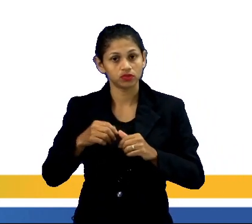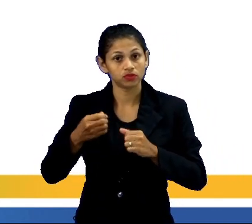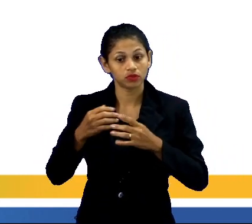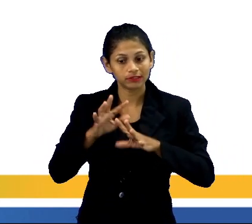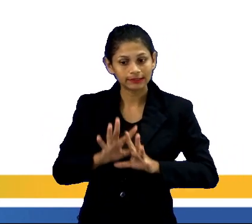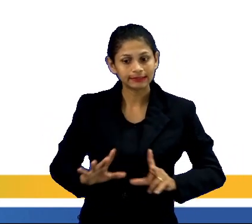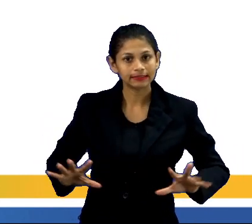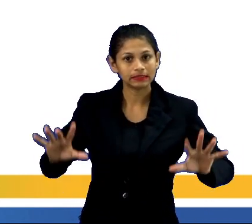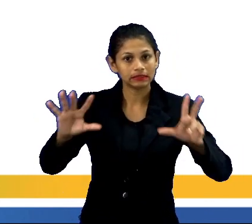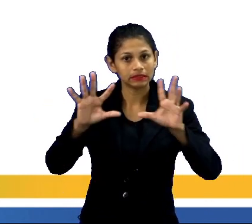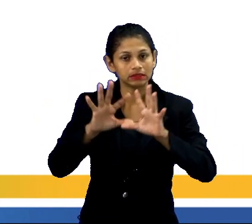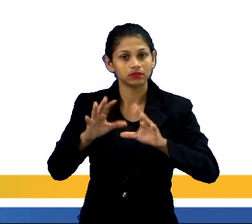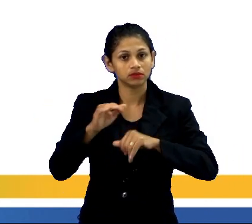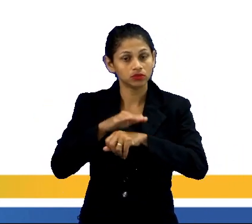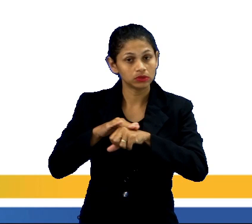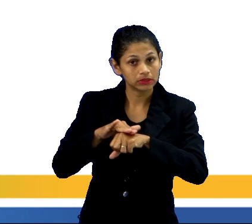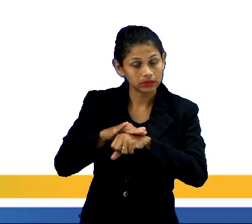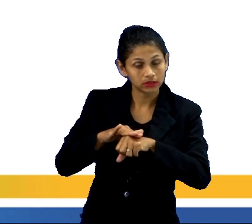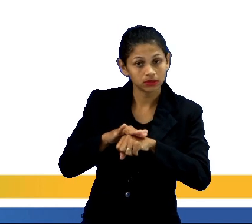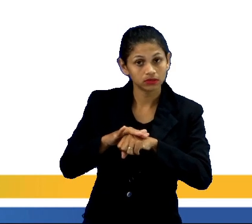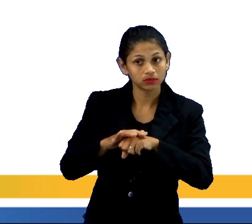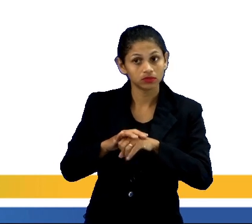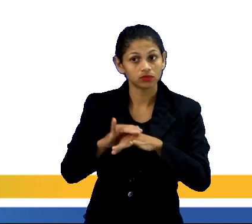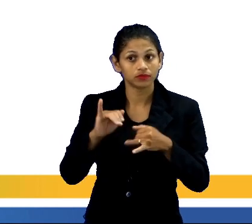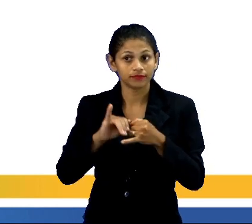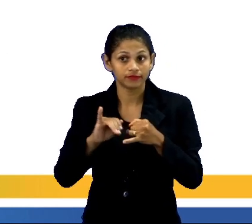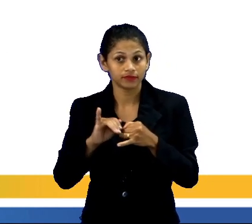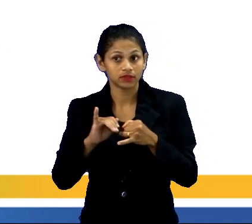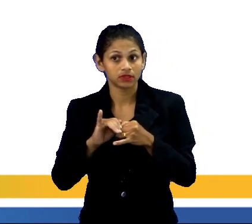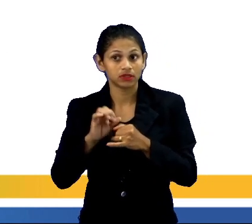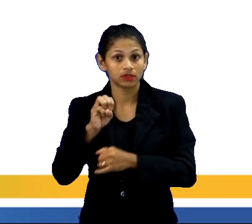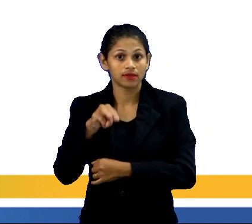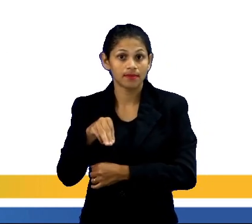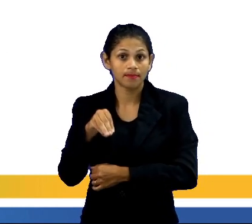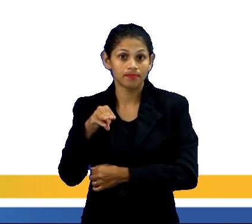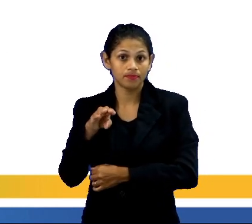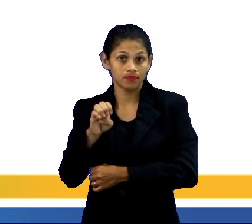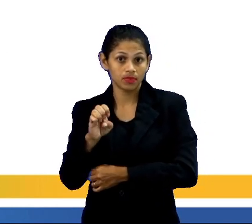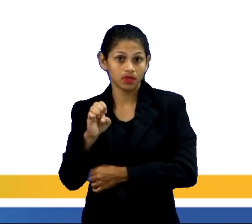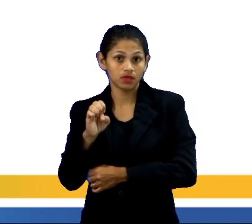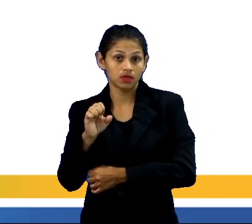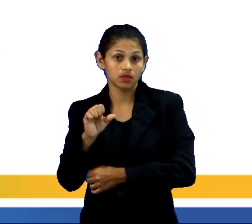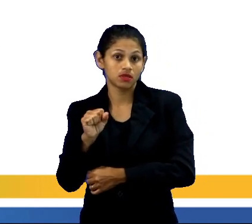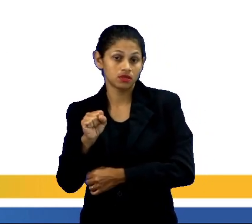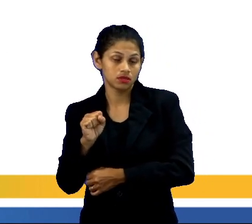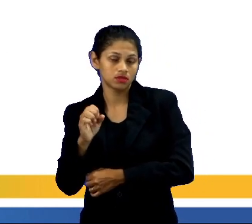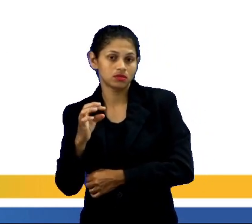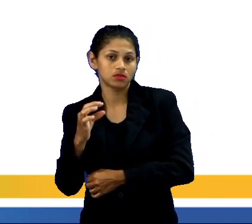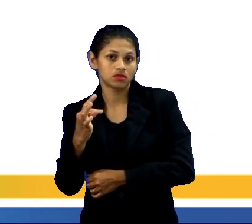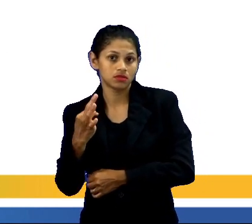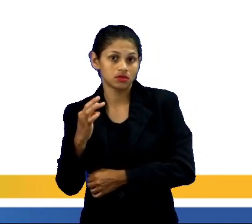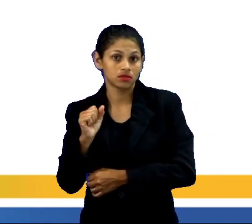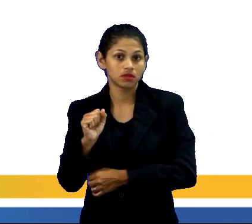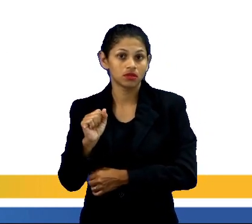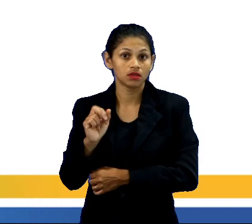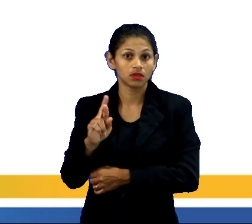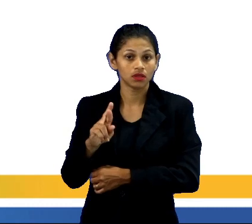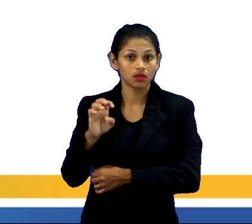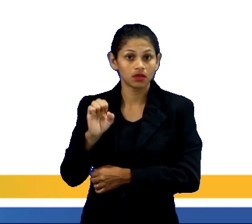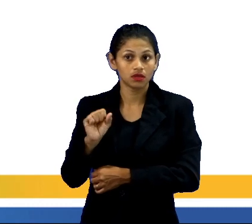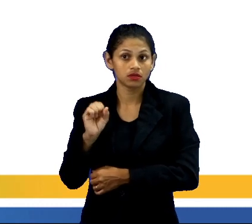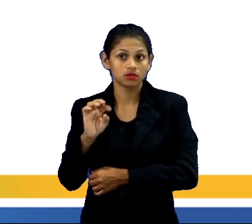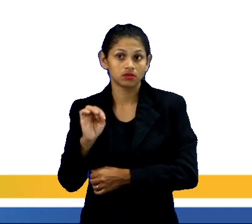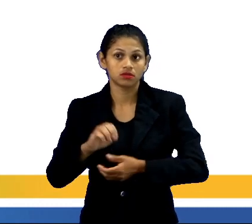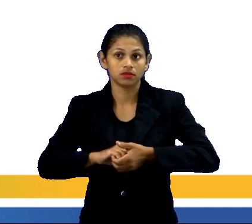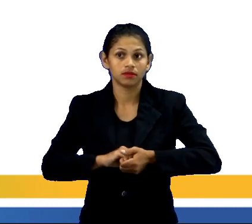invadir os tecidos adjacentes, formando a questão das metástases. Então, essa daqui é uma das características ali